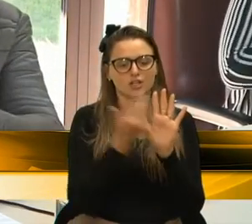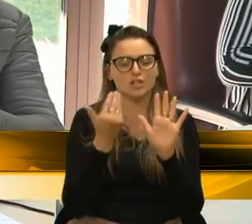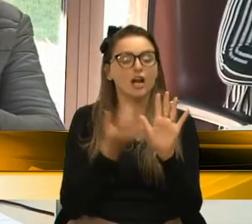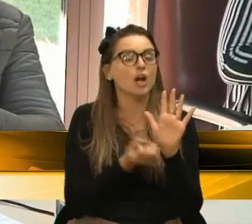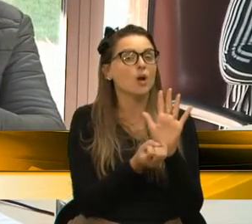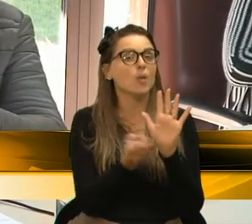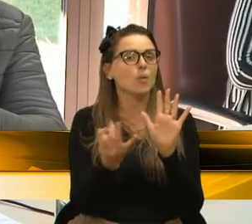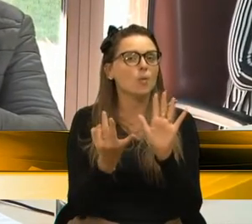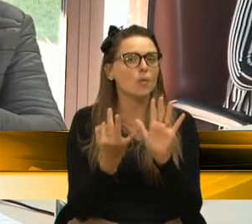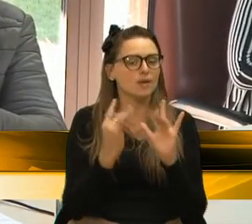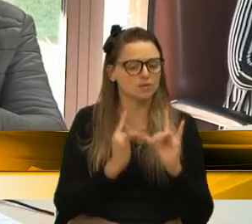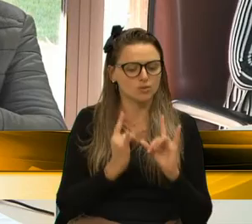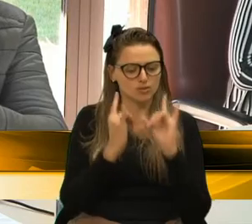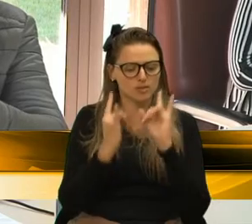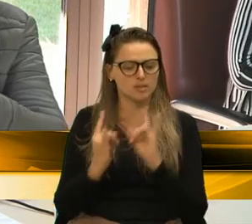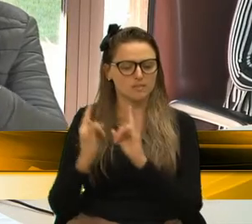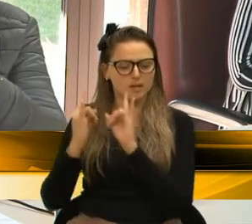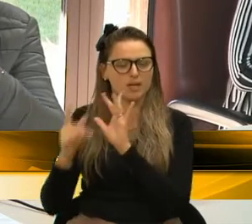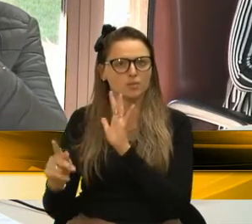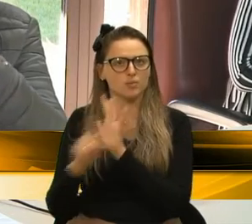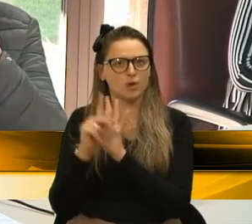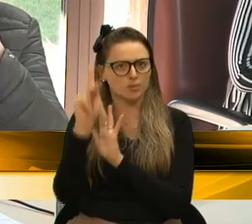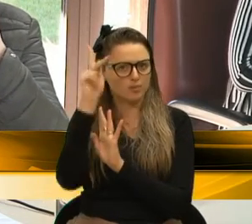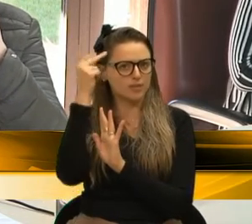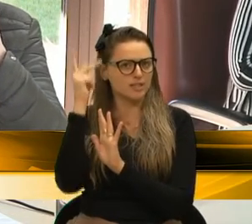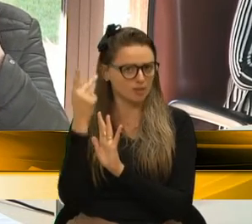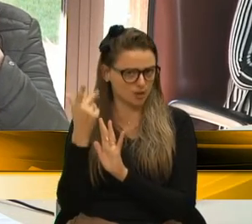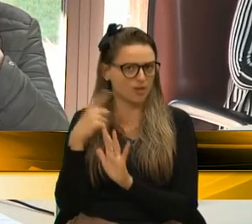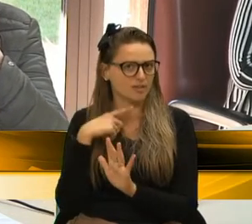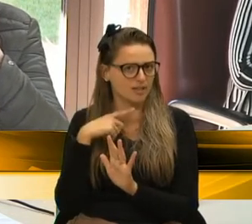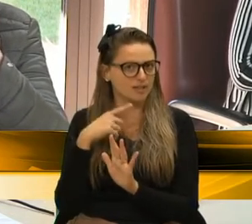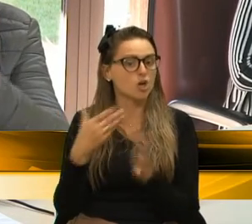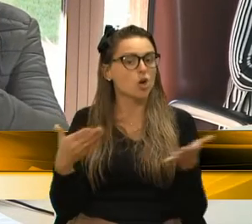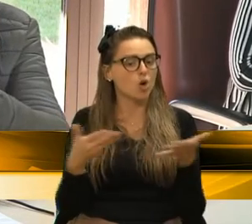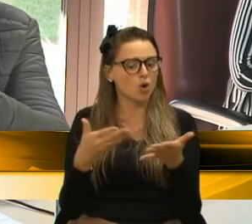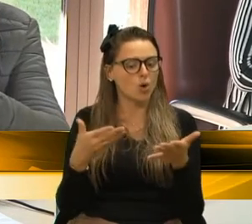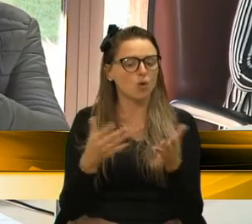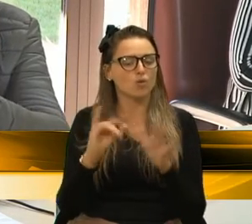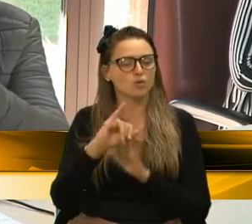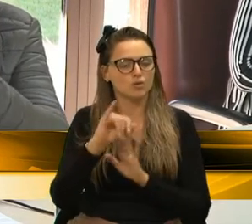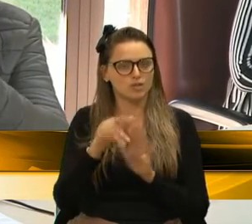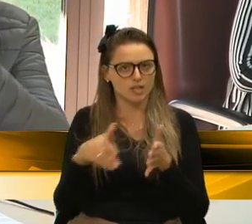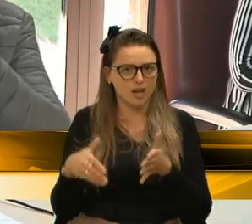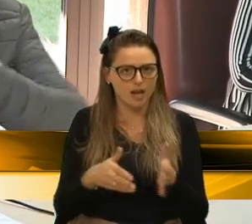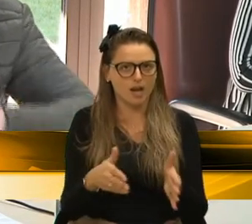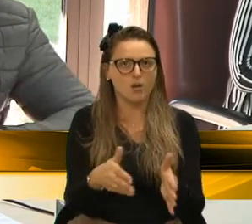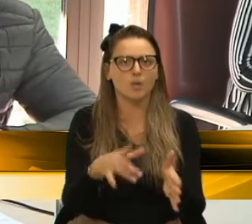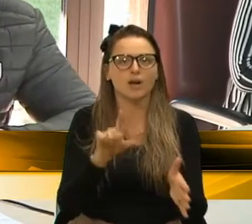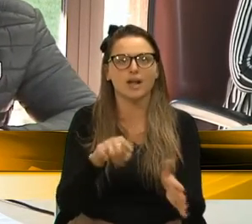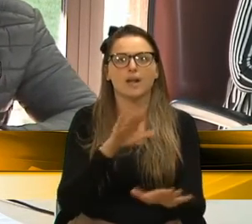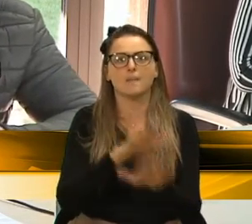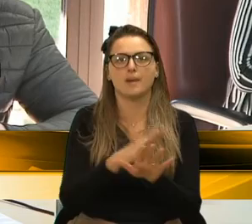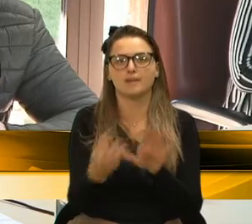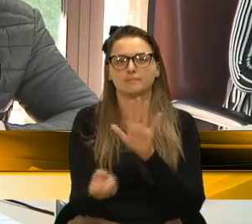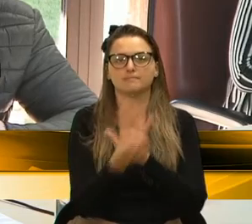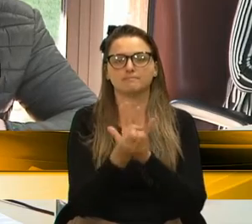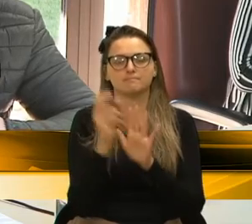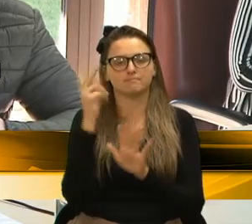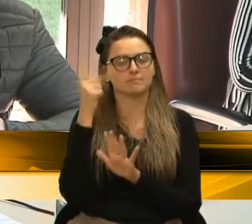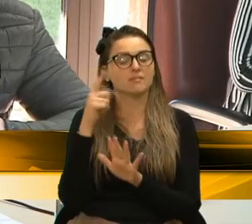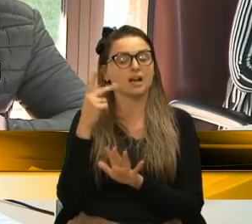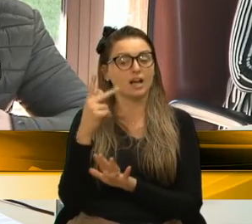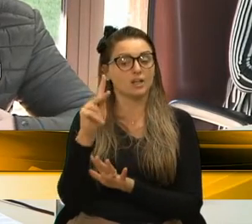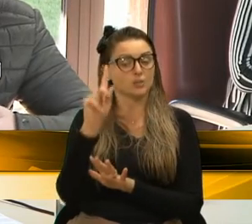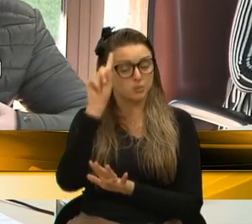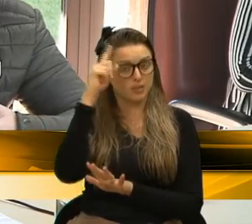históricos apareceram, né, e o quanto a Avenida Júlio hoje ela se mostra ainda mais emblemática, tenho certeza que essa sua ideia ela tem tudo para